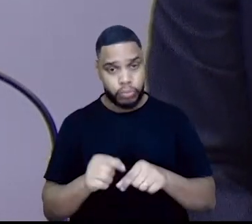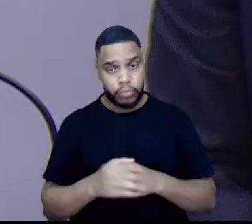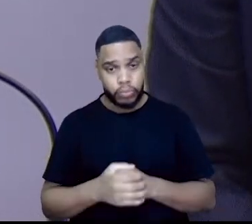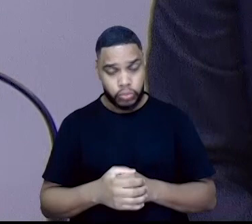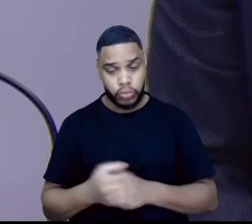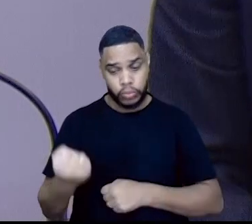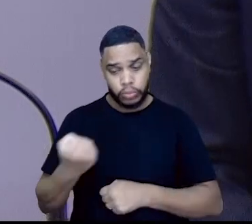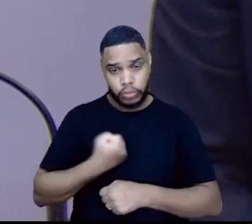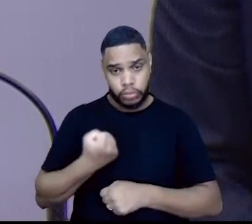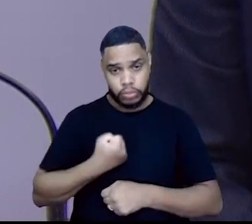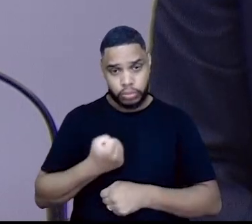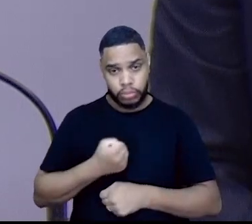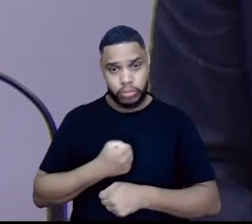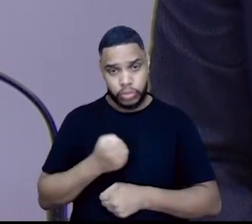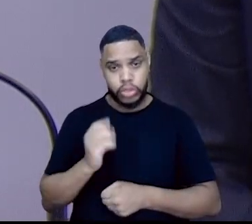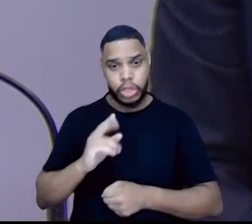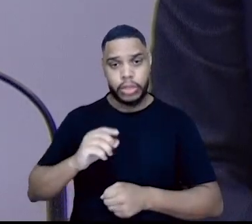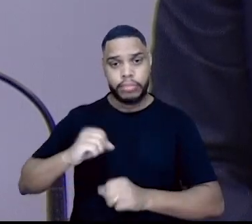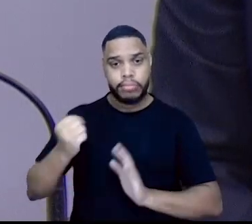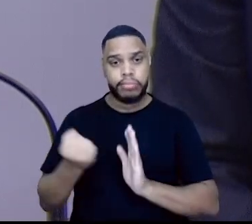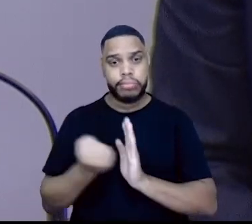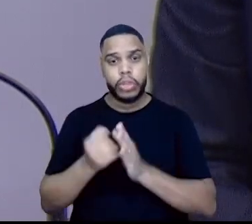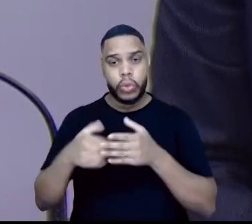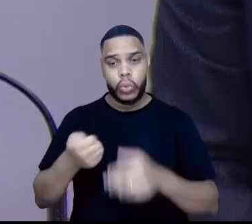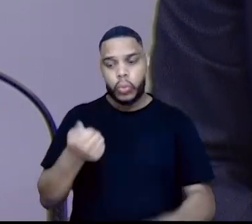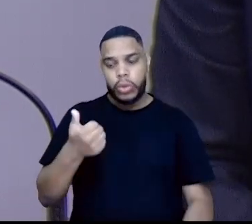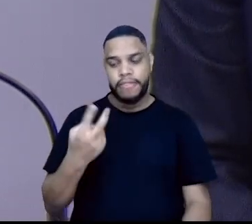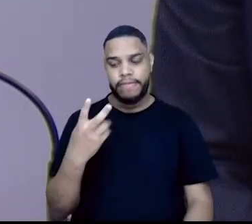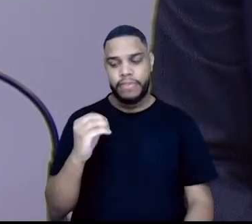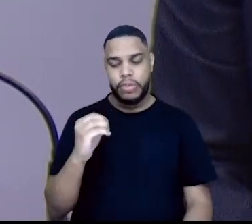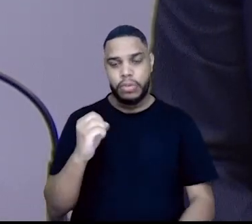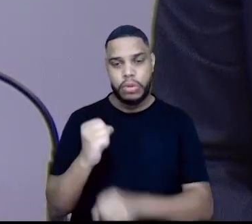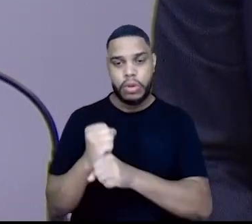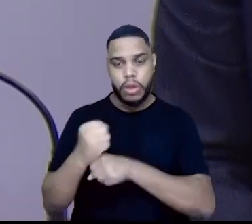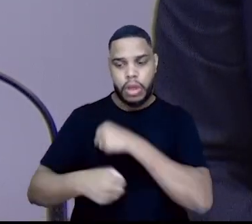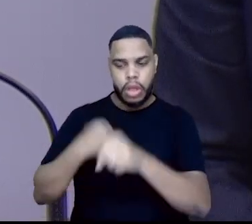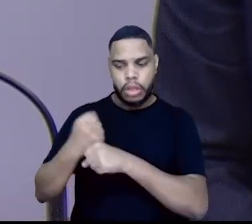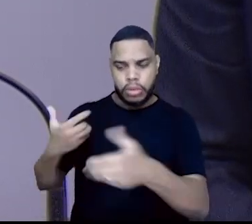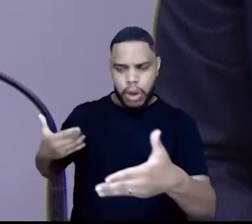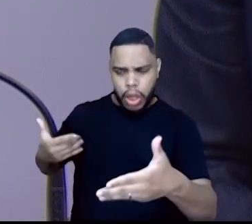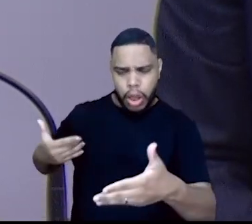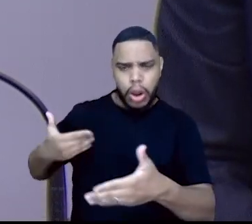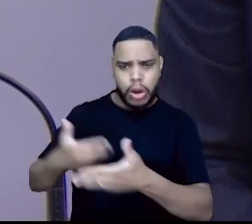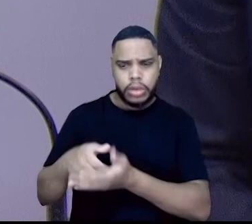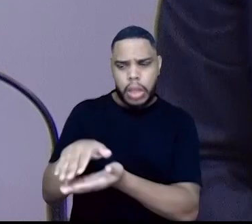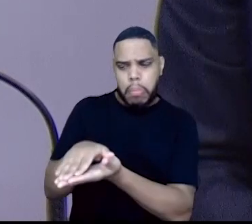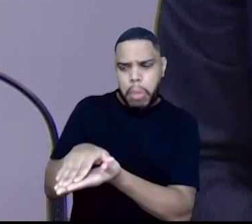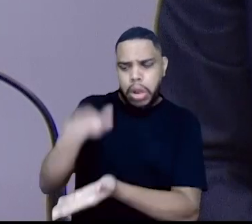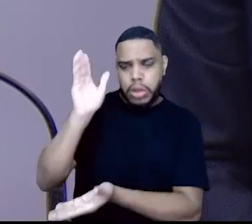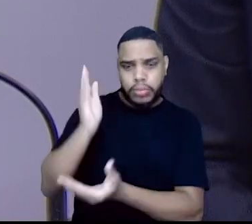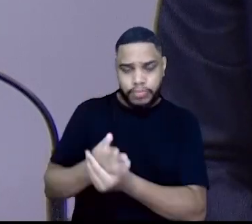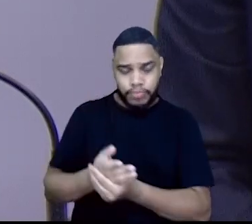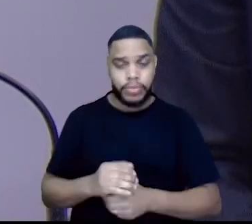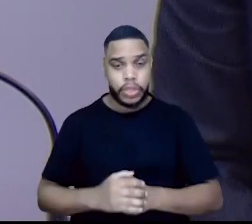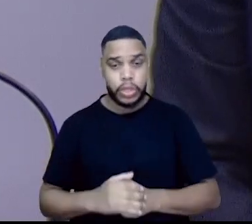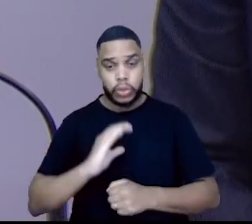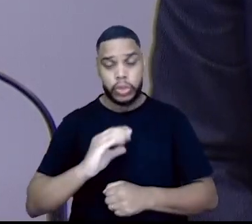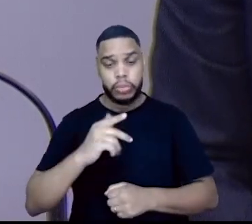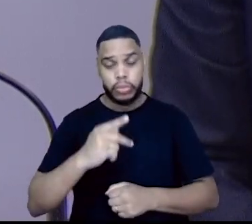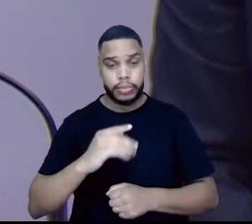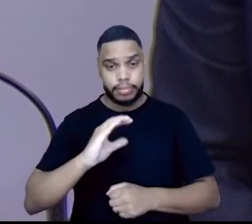número da série histórica de quase 20 anos. É inegável que o Código de Processo Civil de